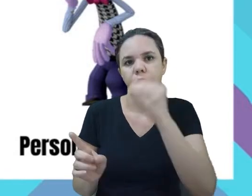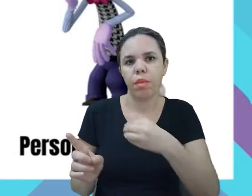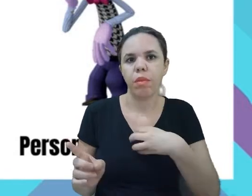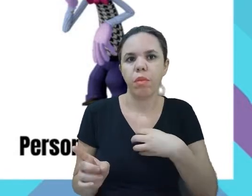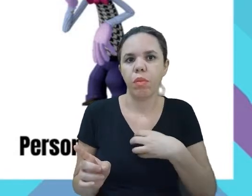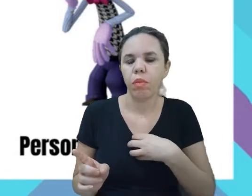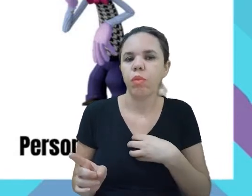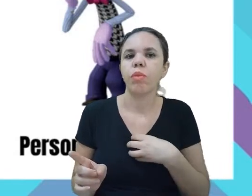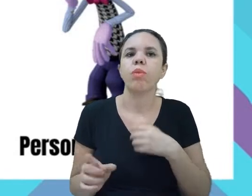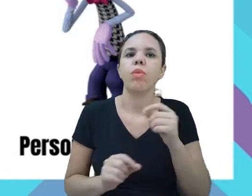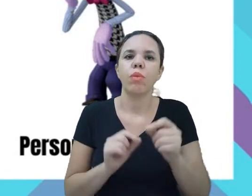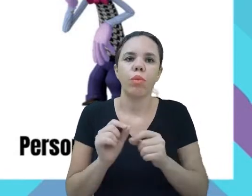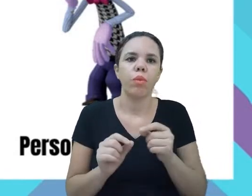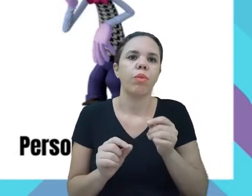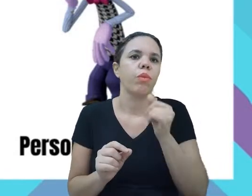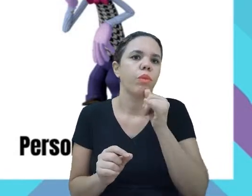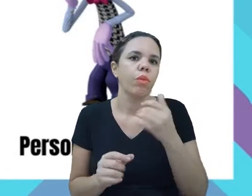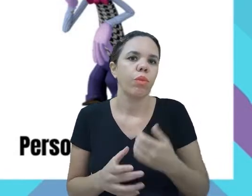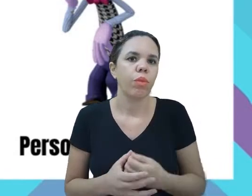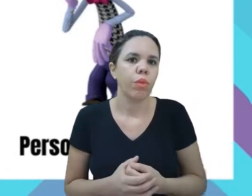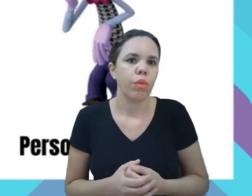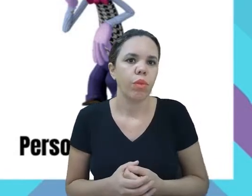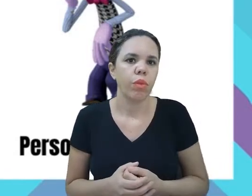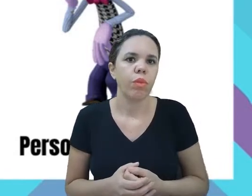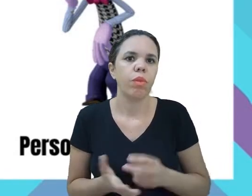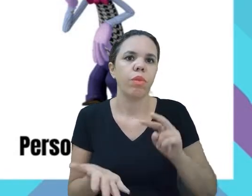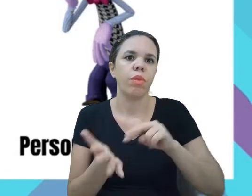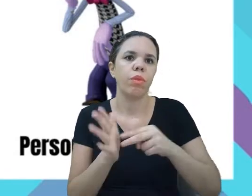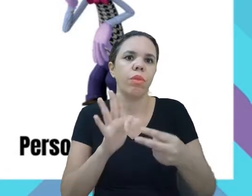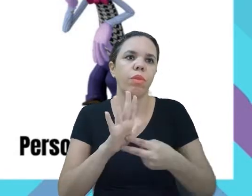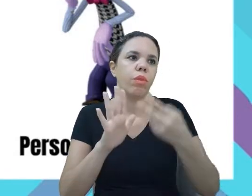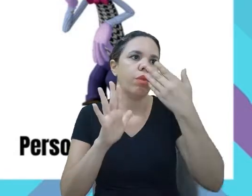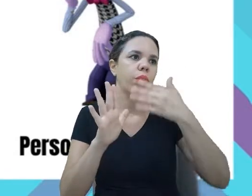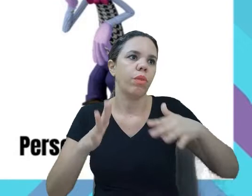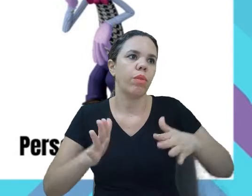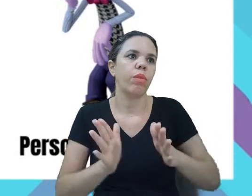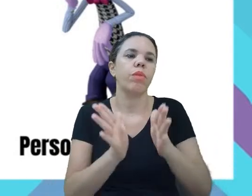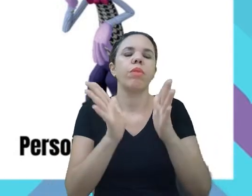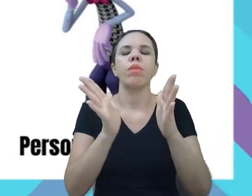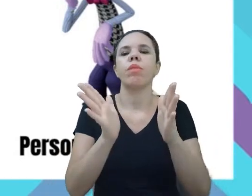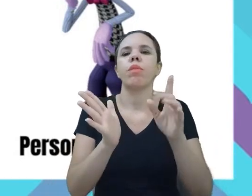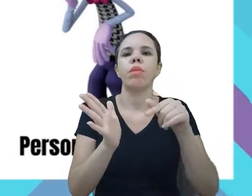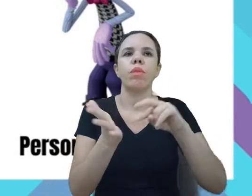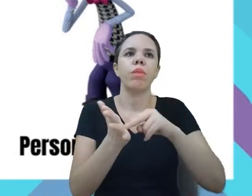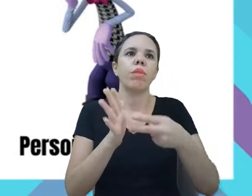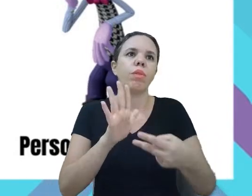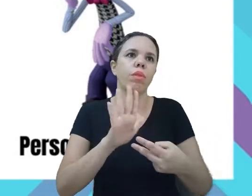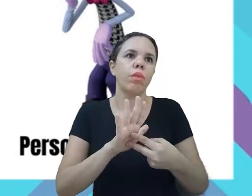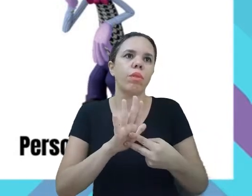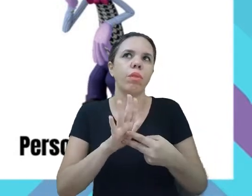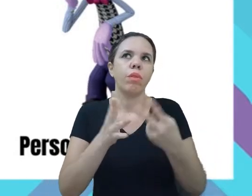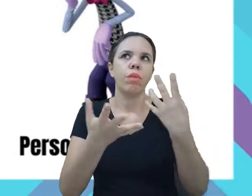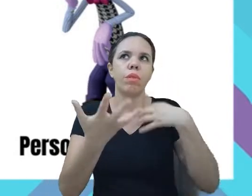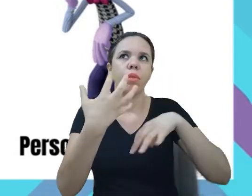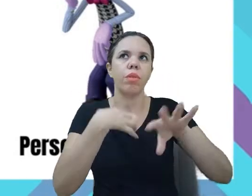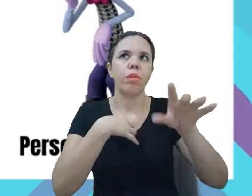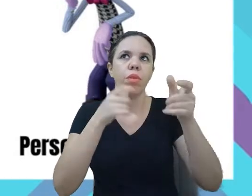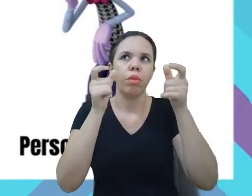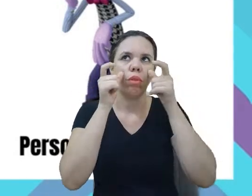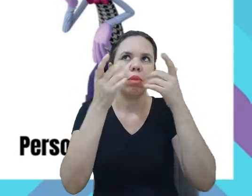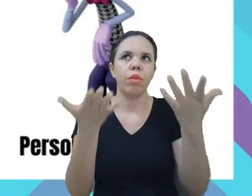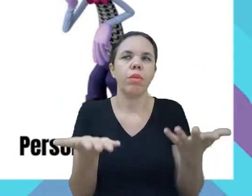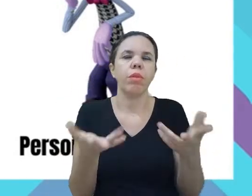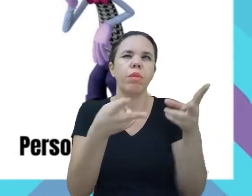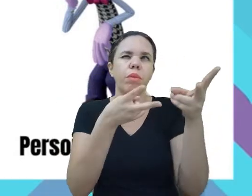Essa rejeição, esse sentimento de rejeição, interpretado pela criança ao nascer, ele se refere ao